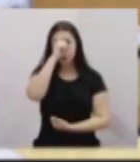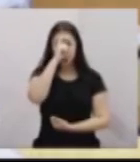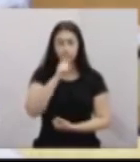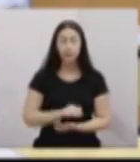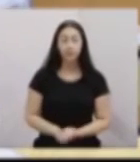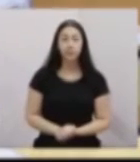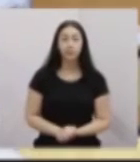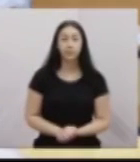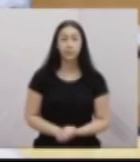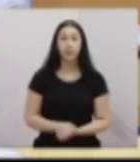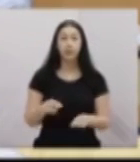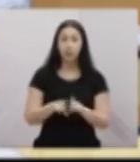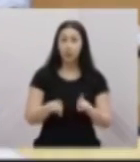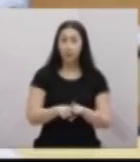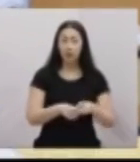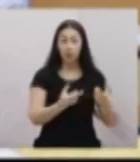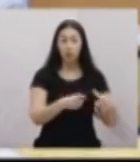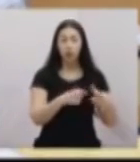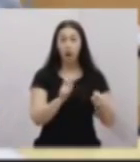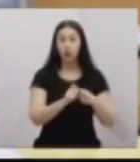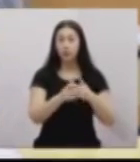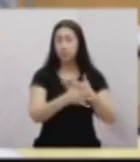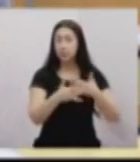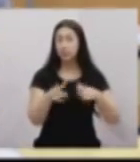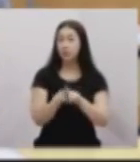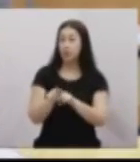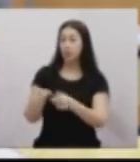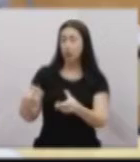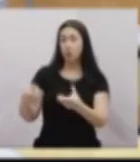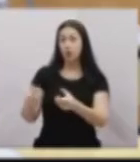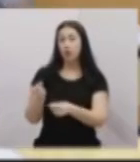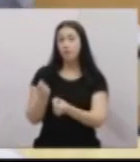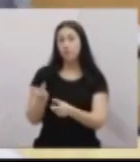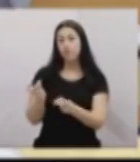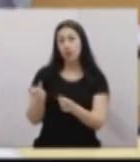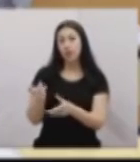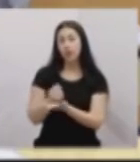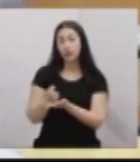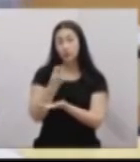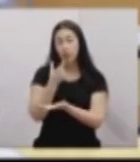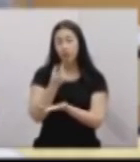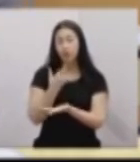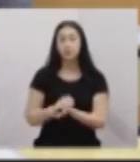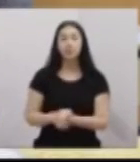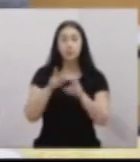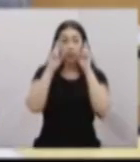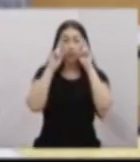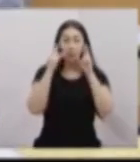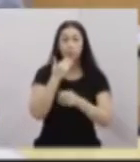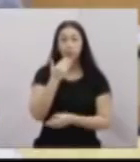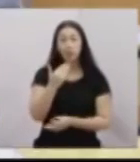Medicina, ao Laboratório Municipal e à Farmácia Popular. Assim sendo, muito respeitosamente recorremos